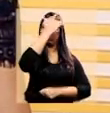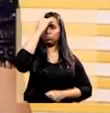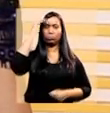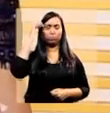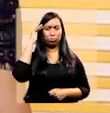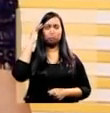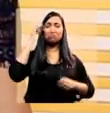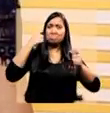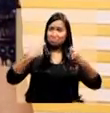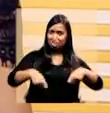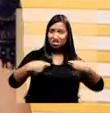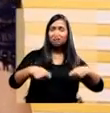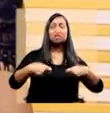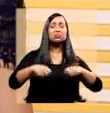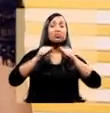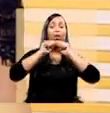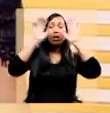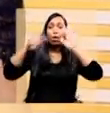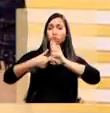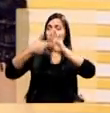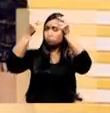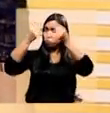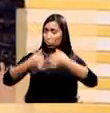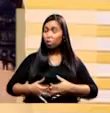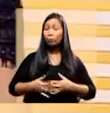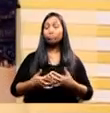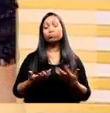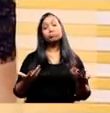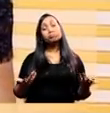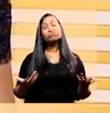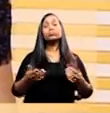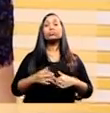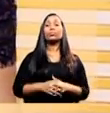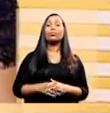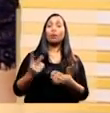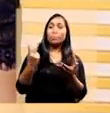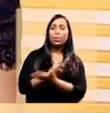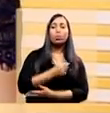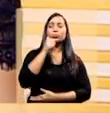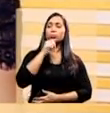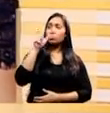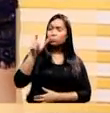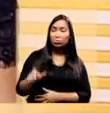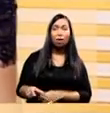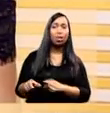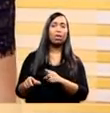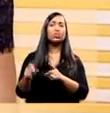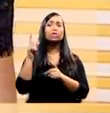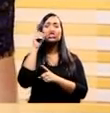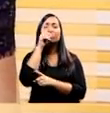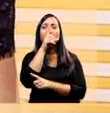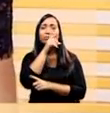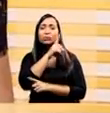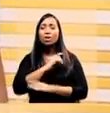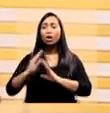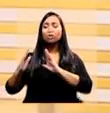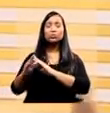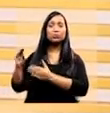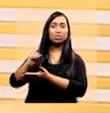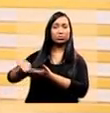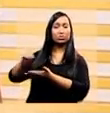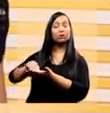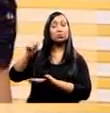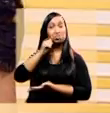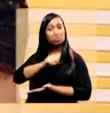a todas as pessoas que precisam de esclarecimentos. De repente, essa mulher, esse munícipe, tem dificuldade de